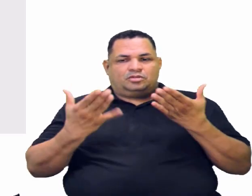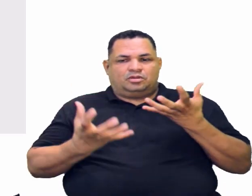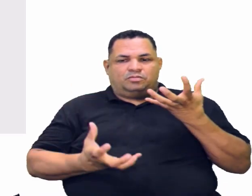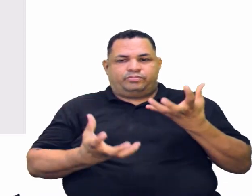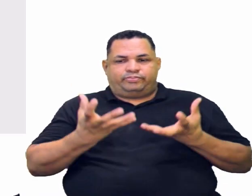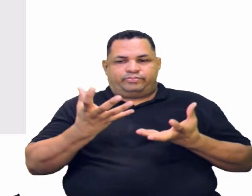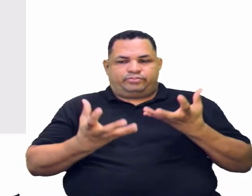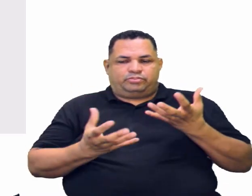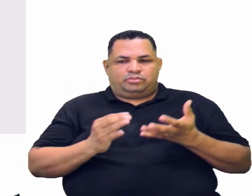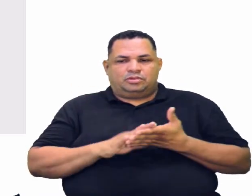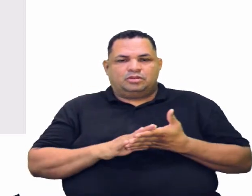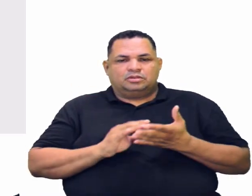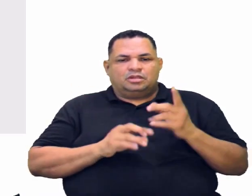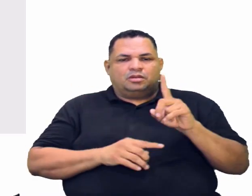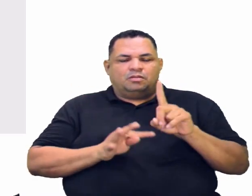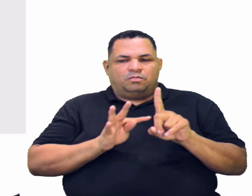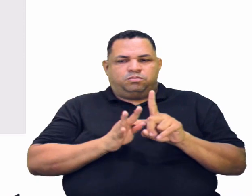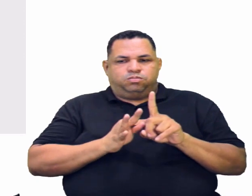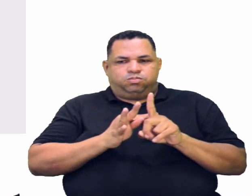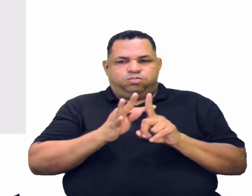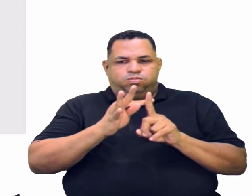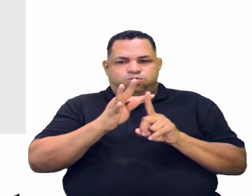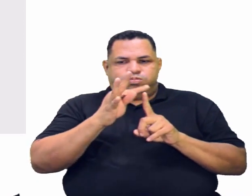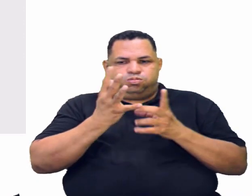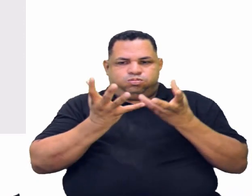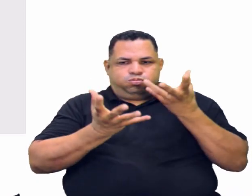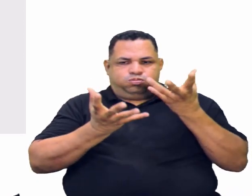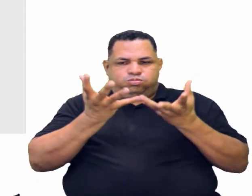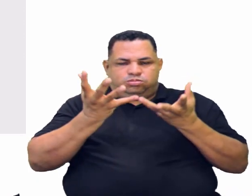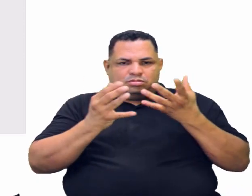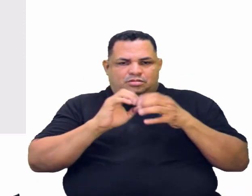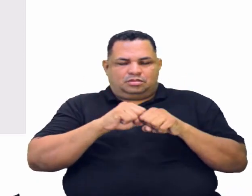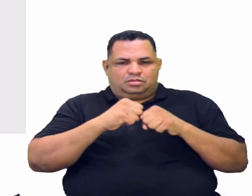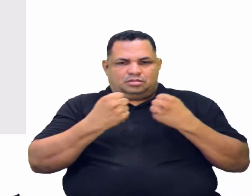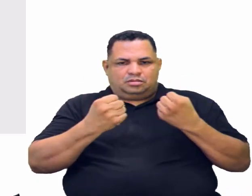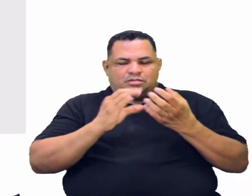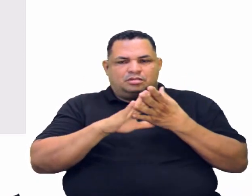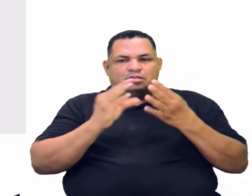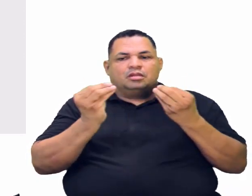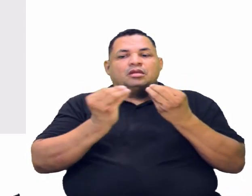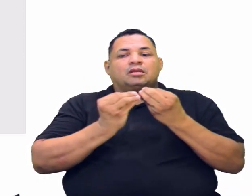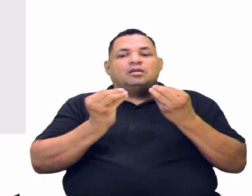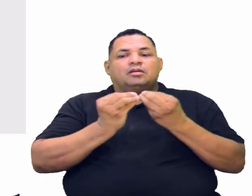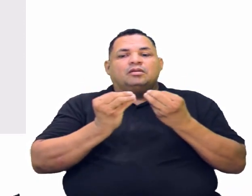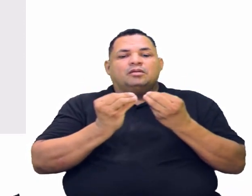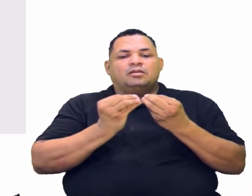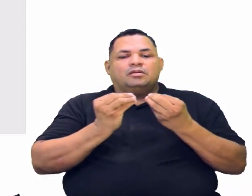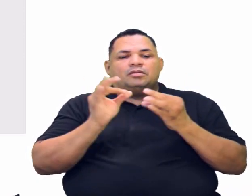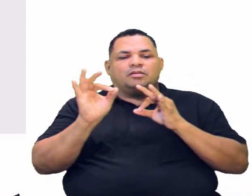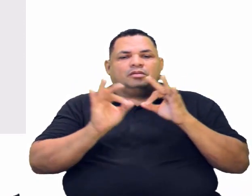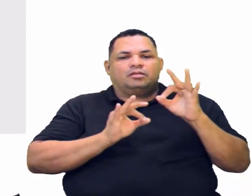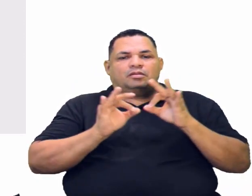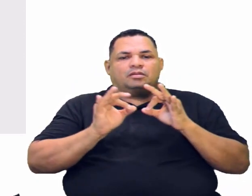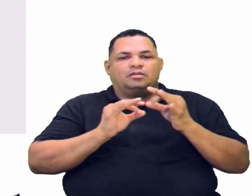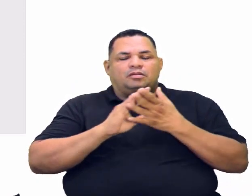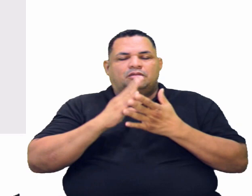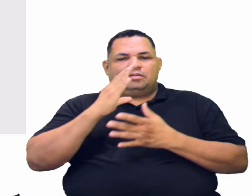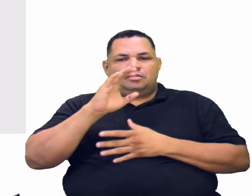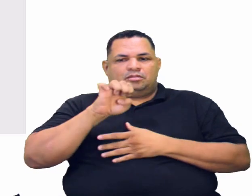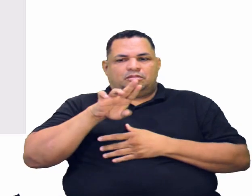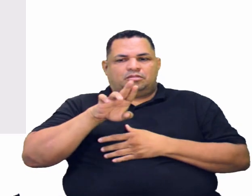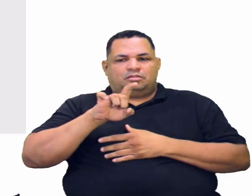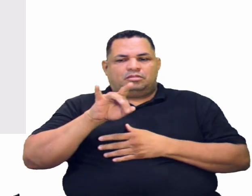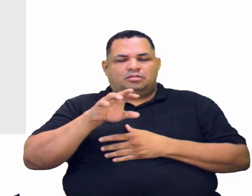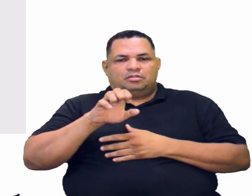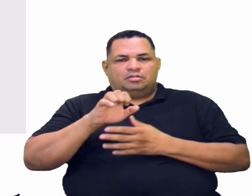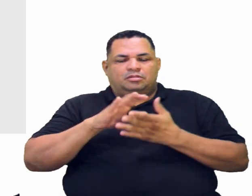aquecido, nós vamos ter aí a quebra dessa molécula, a formação da nossa cetona, que é esse